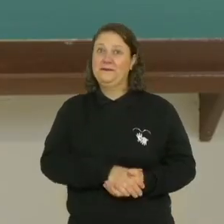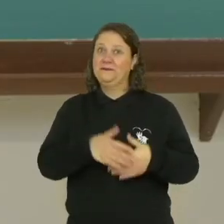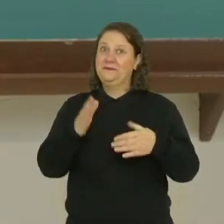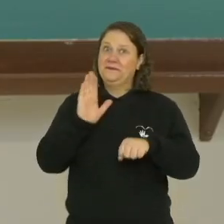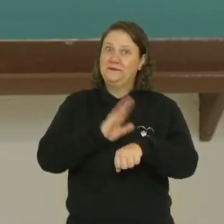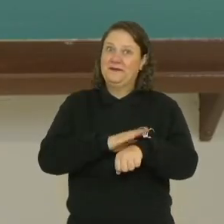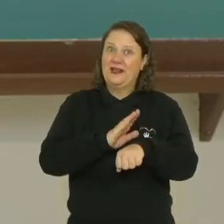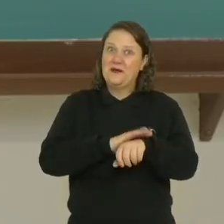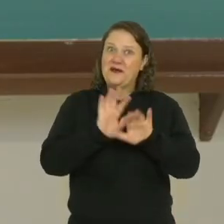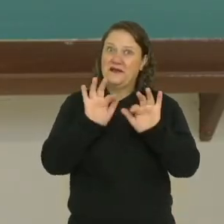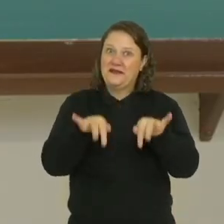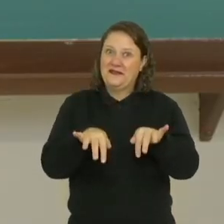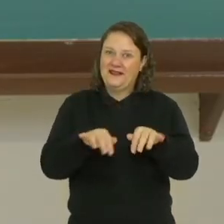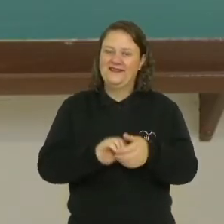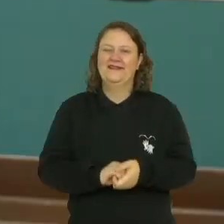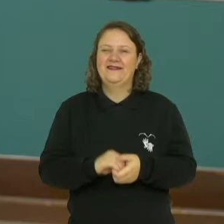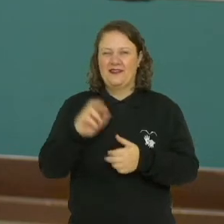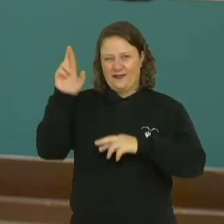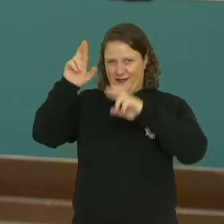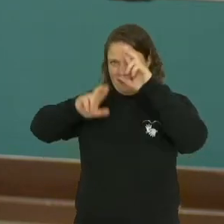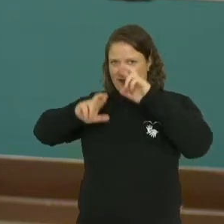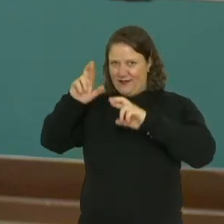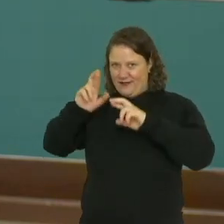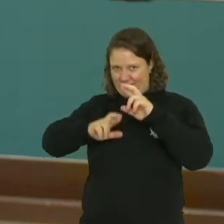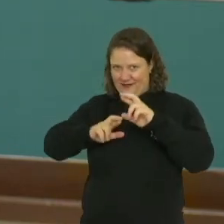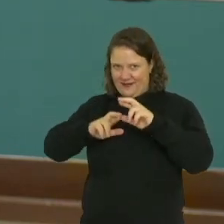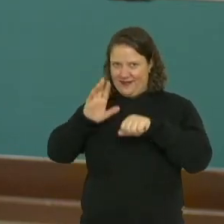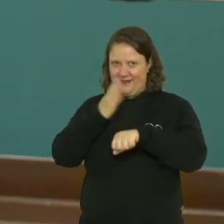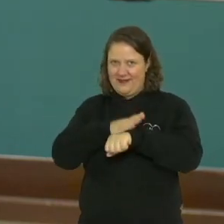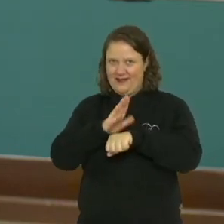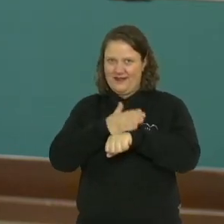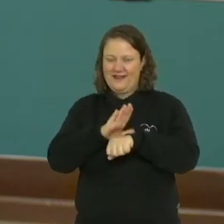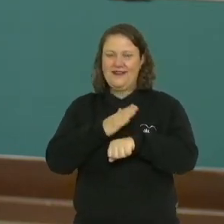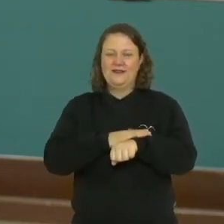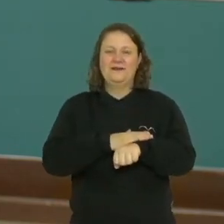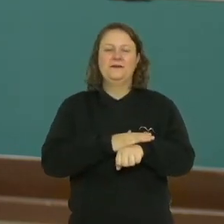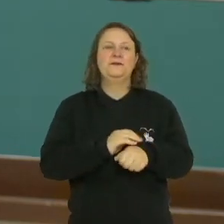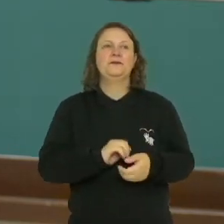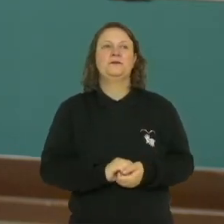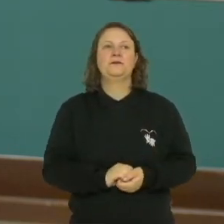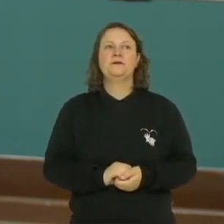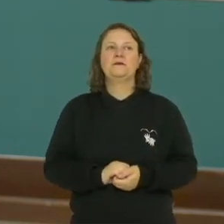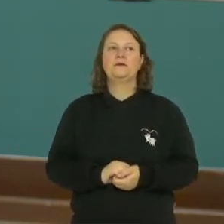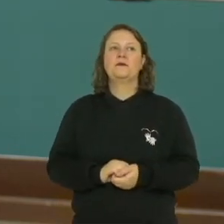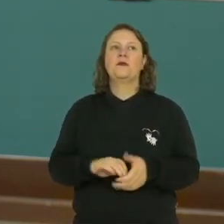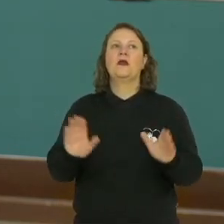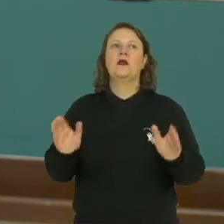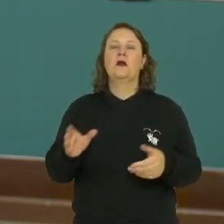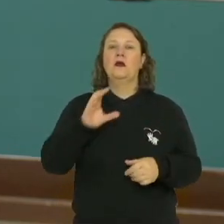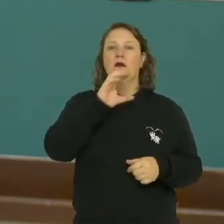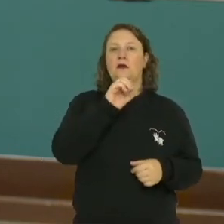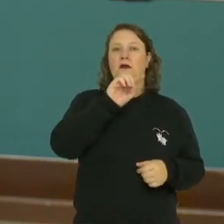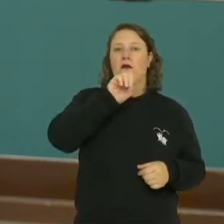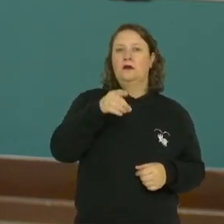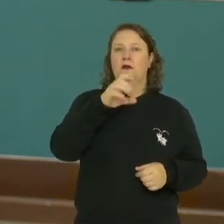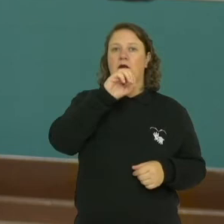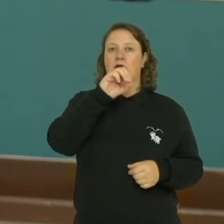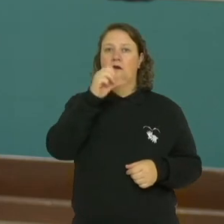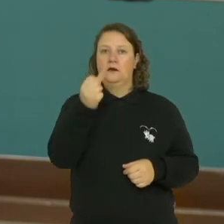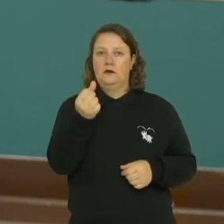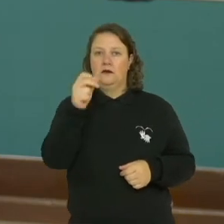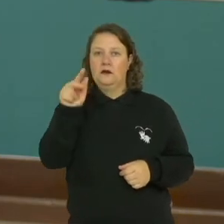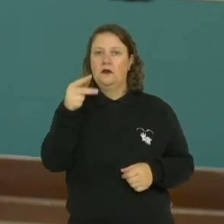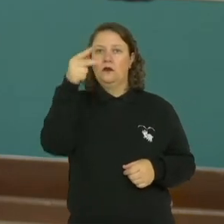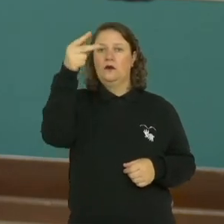Tempo esgotado. Vamos conferir então a sua continha, se você fez do jeito certo. Então, calcular 0,06 ao quadrado é a